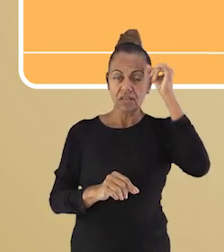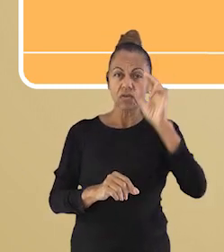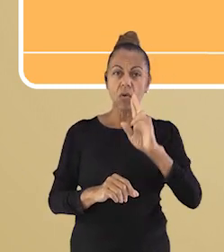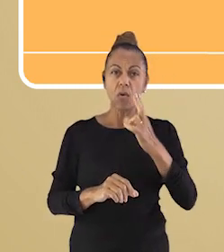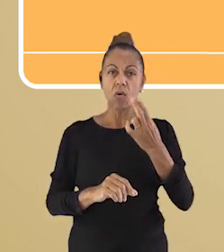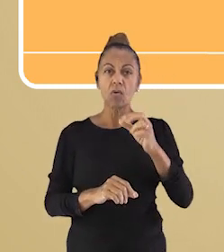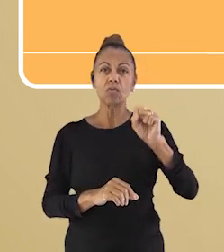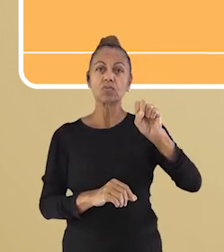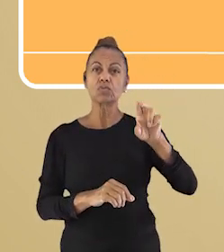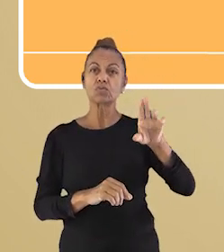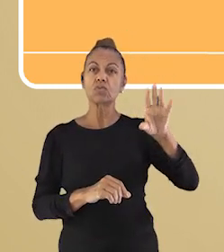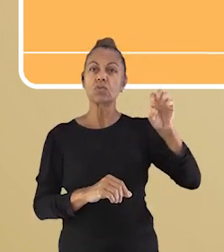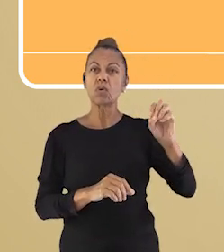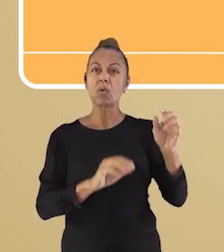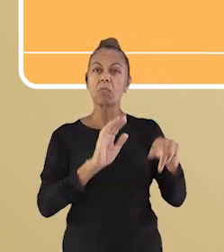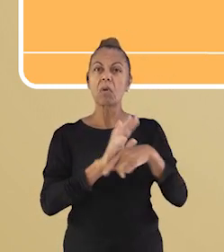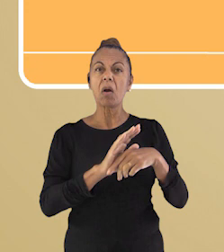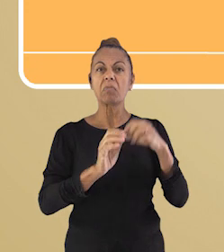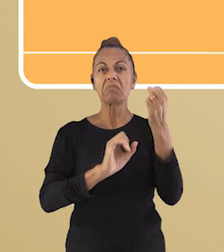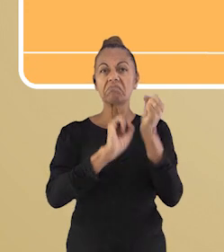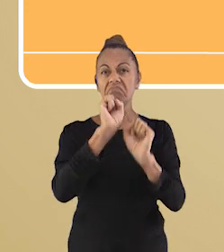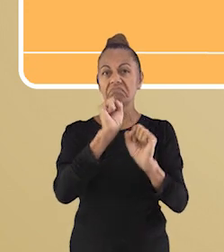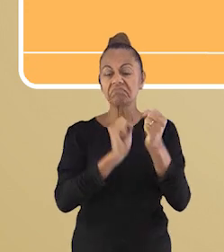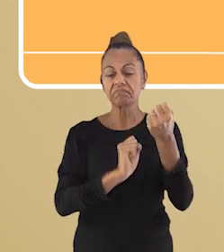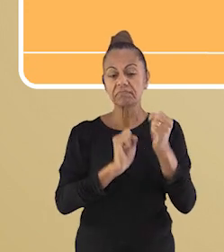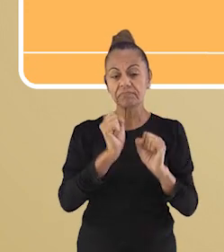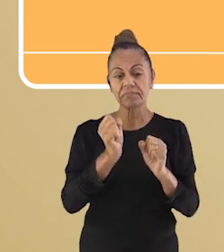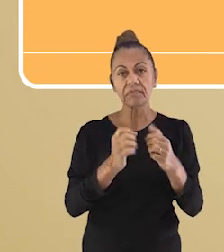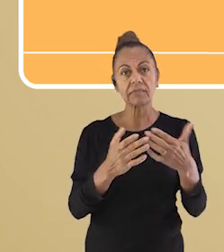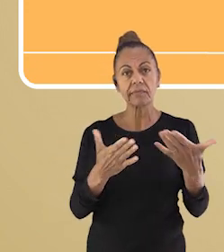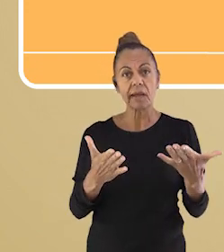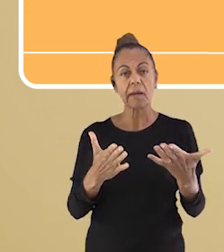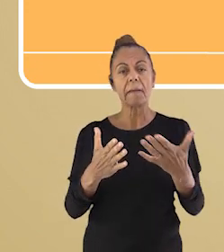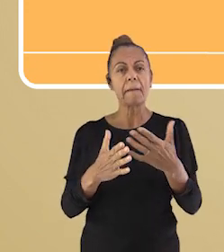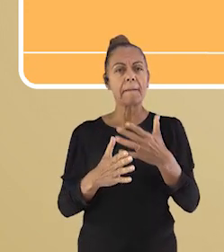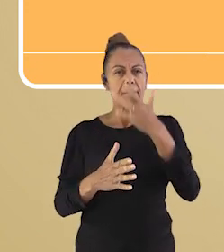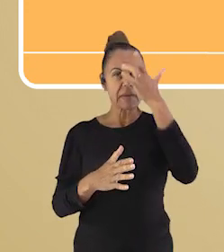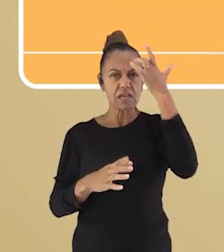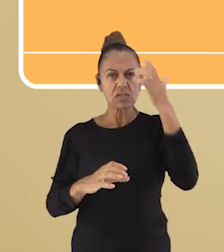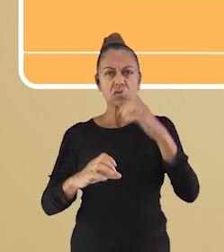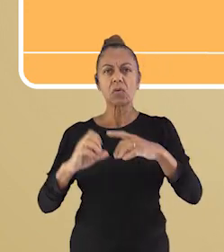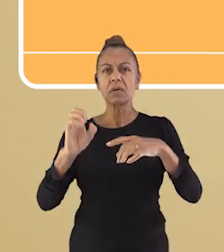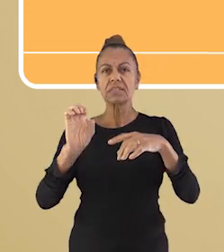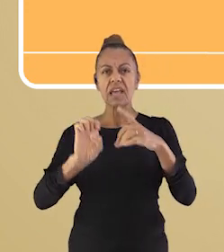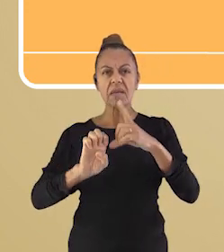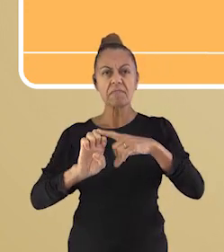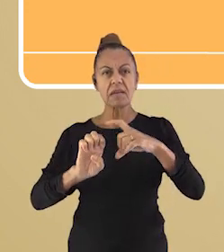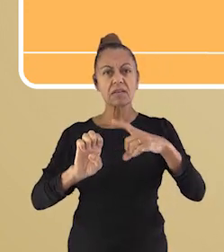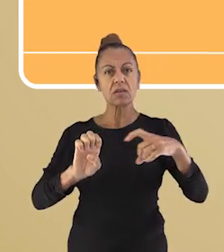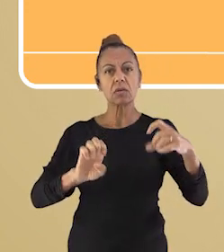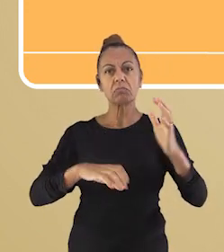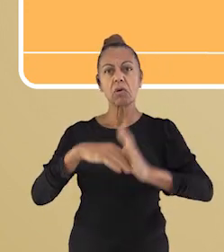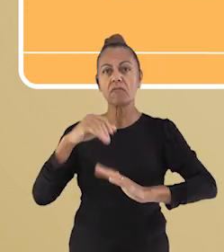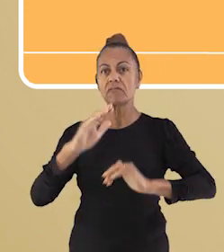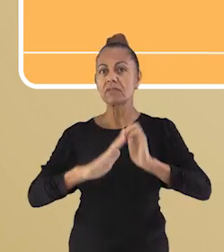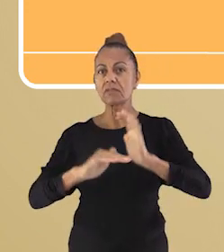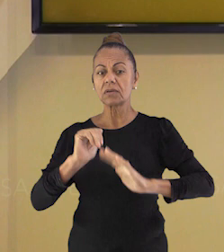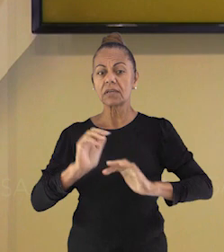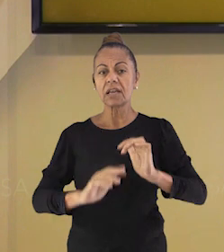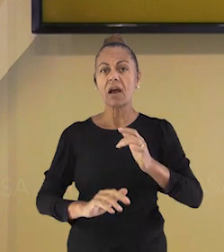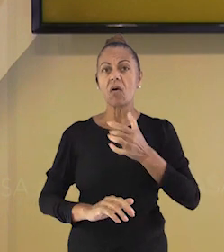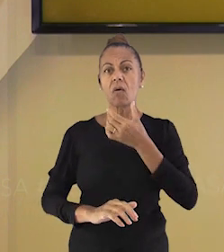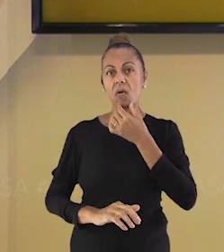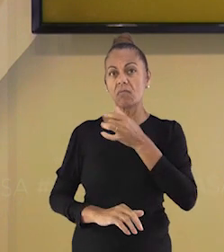sucos industrializados. E percebendo essa preferência brasileira, muitos empreendedores se aventuraram nesse